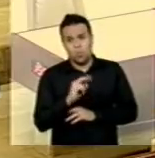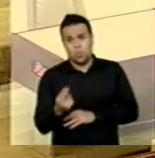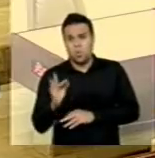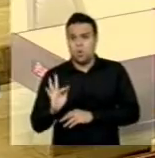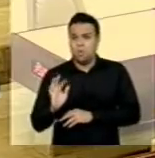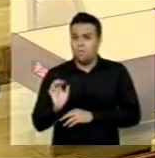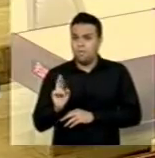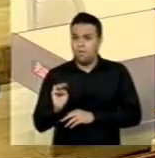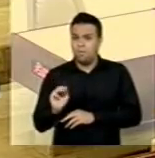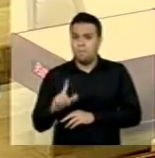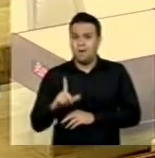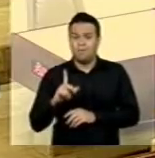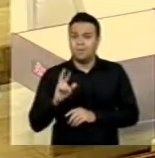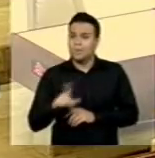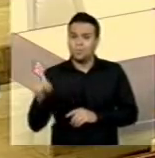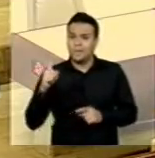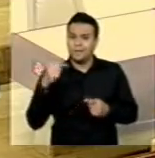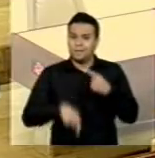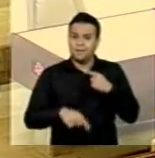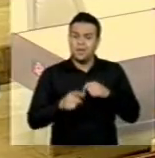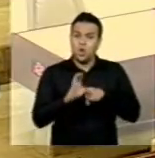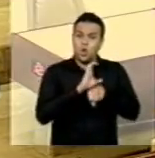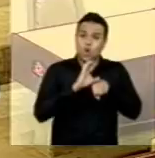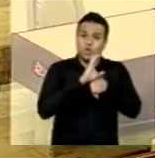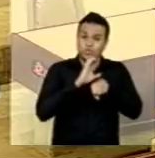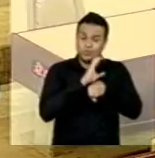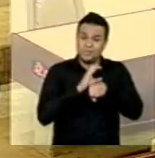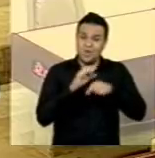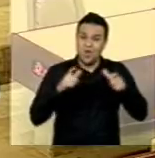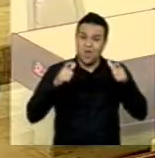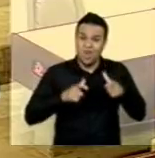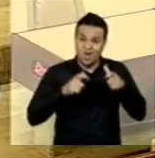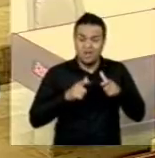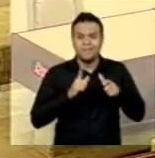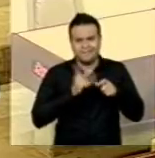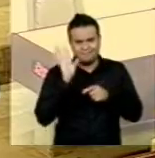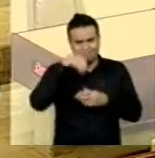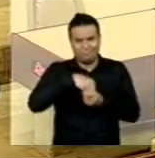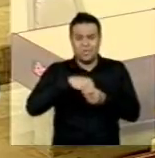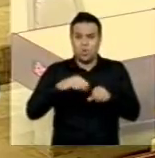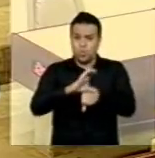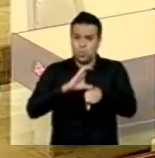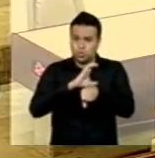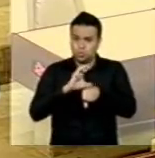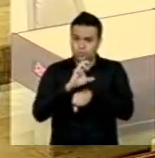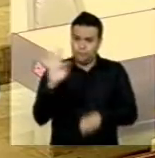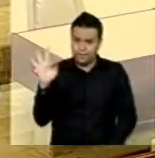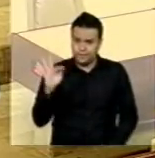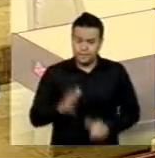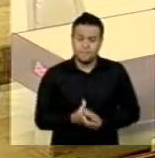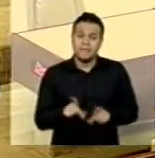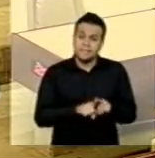não estão mais nas constituições locais, e sim na própria Constituição Federal. Também, como ressaltado pelo colega